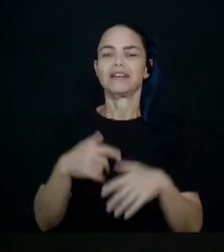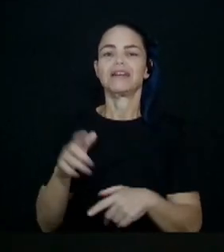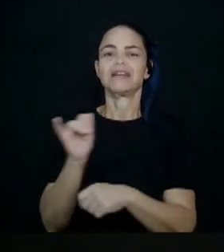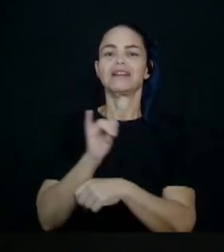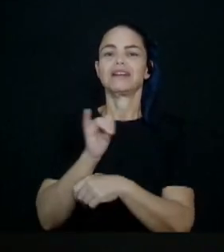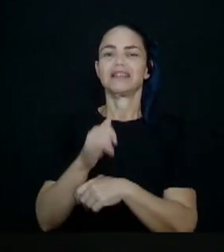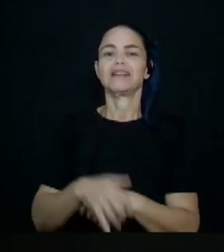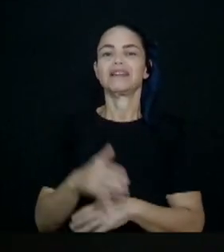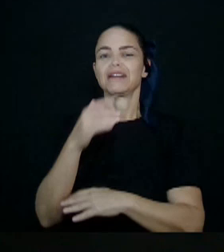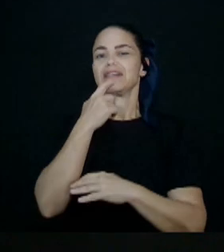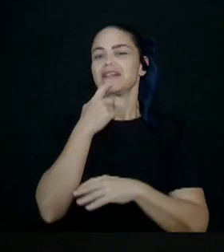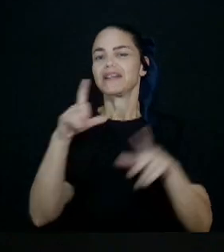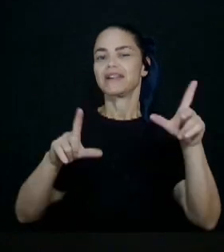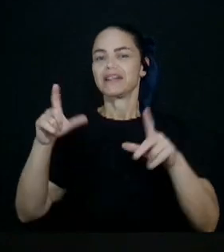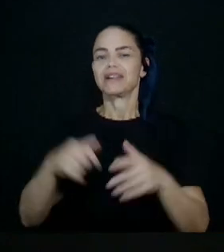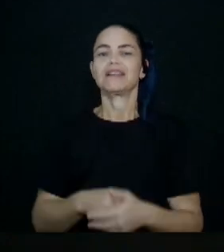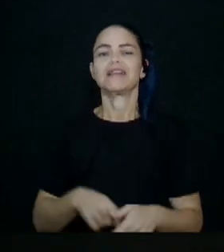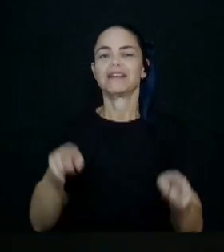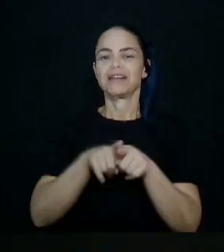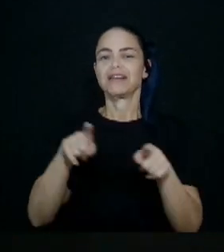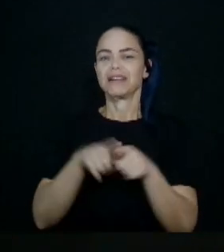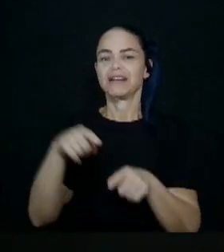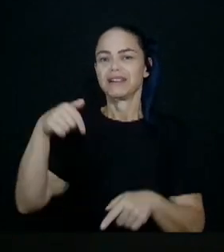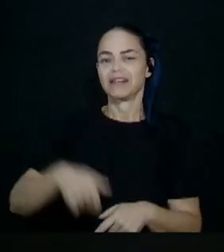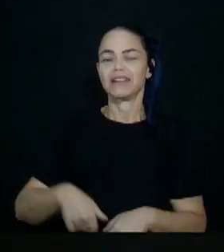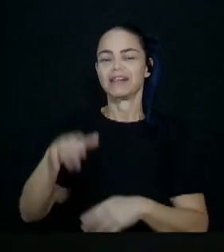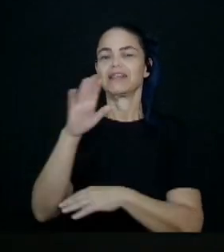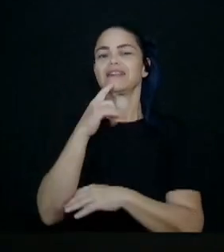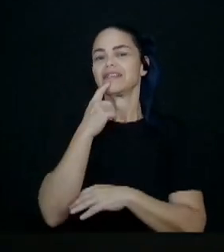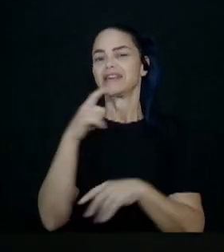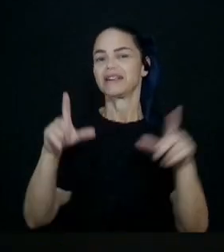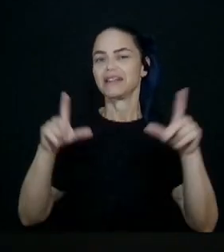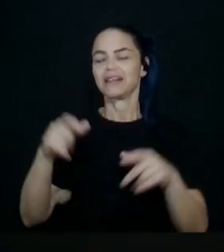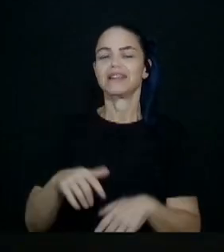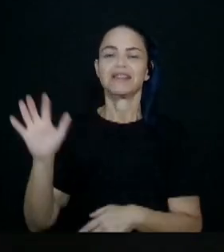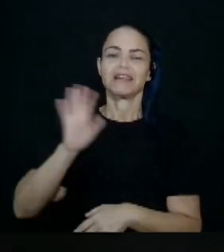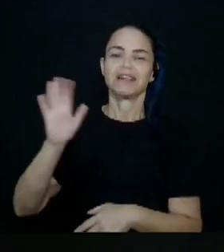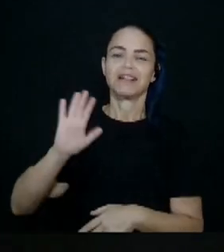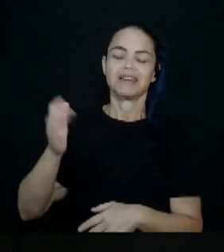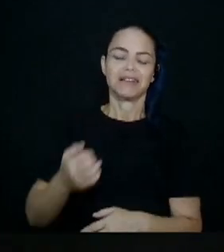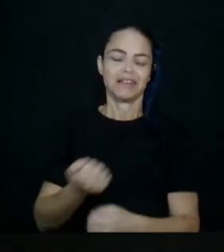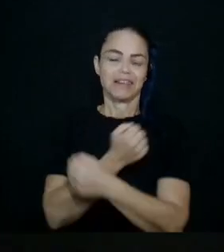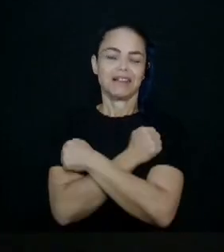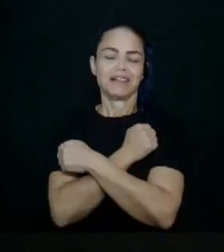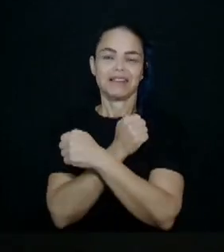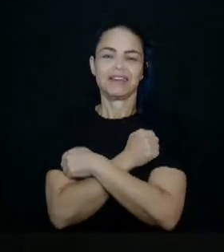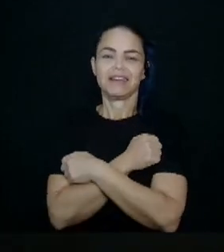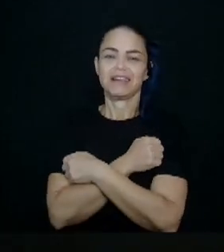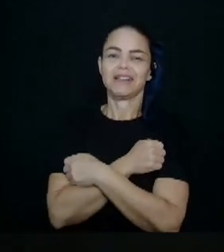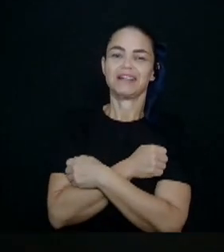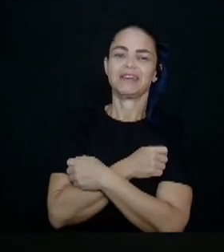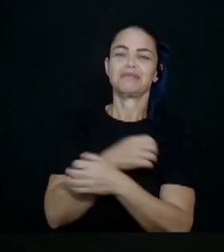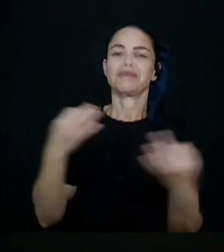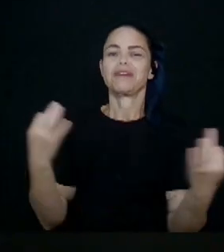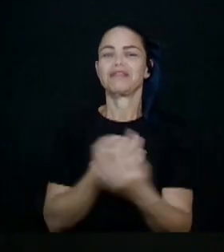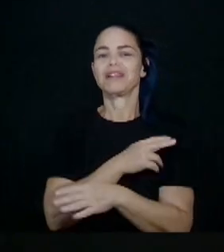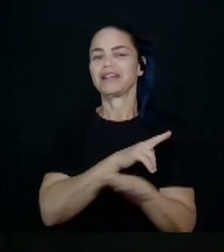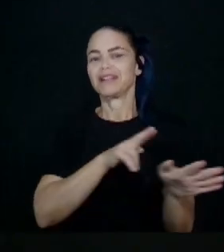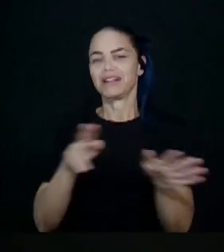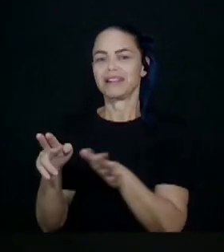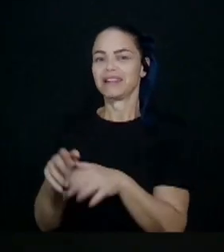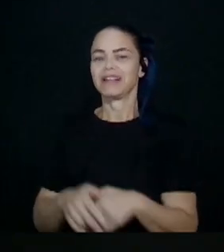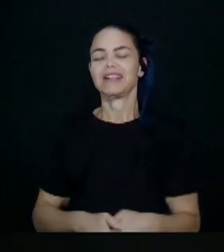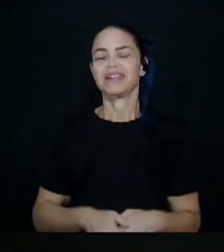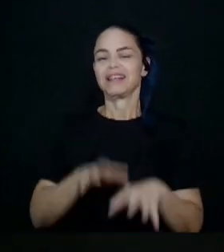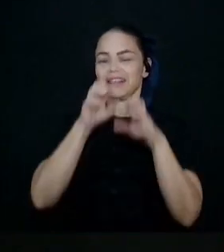Campinas e também aqui na TV Câmara Campinas. Um grande abraço para você, uma ótima semana. Vamos respirar